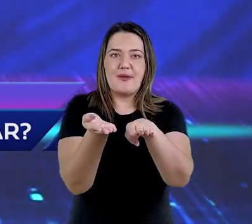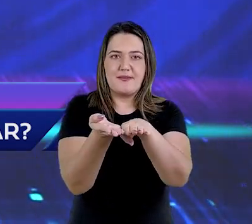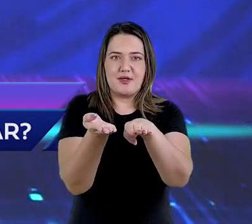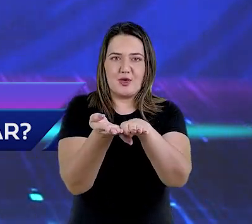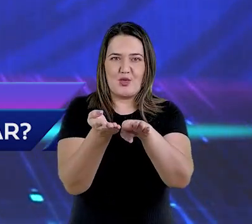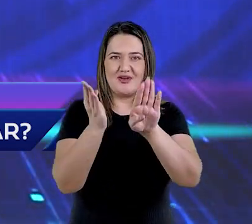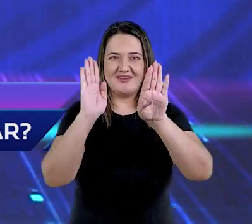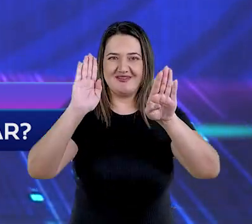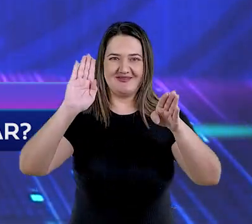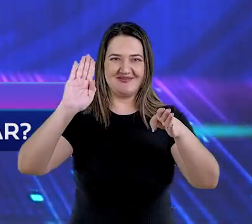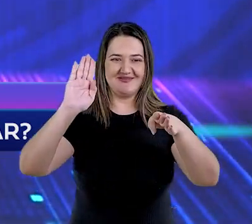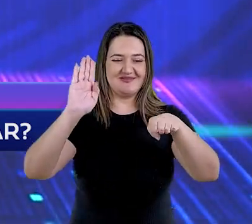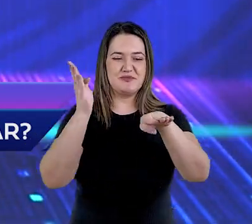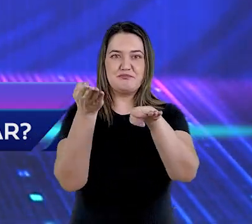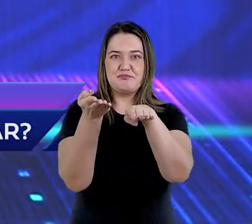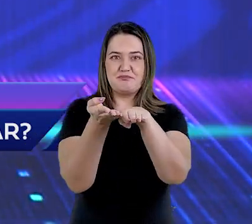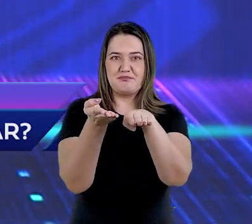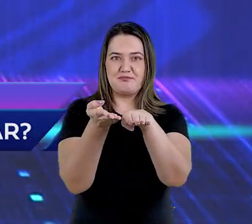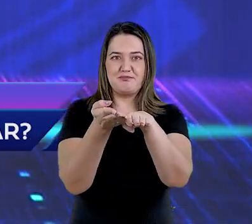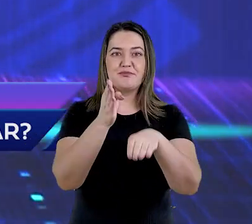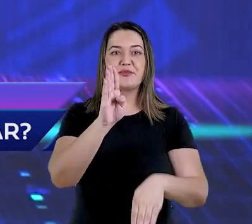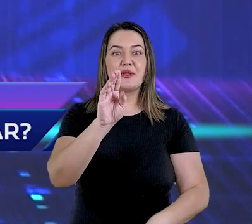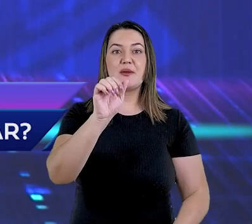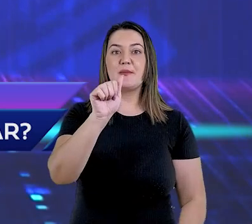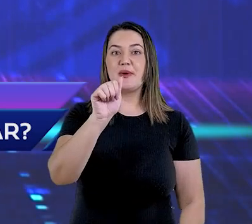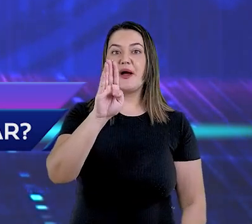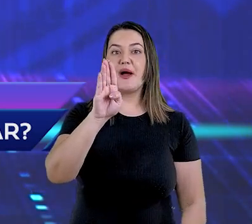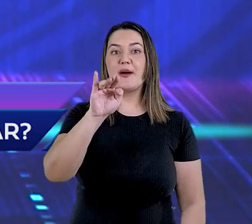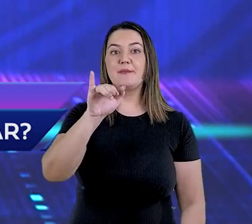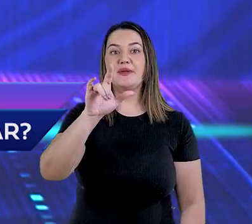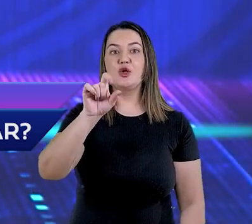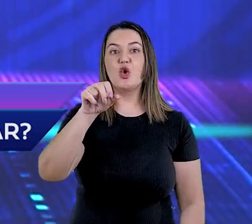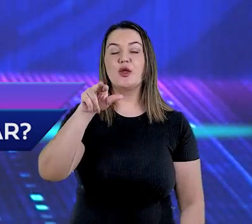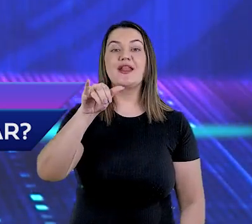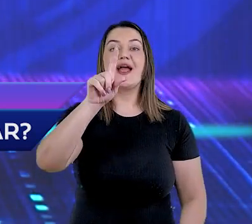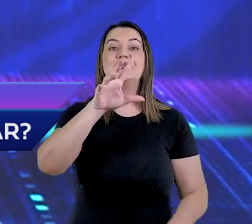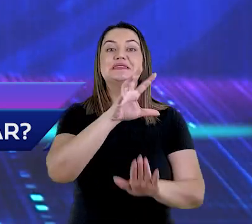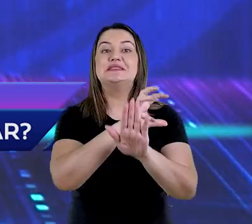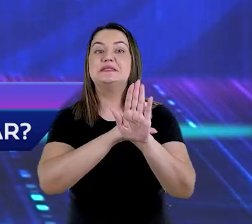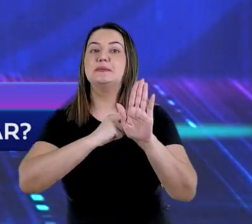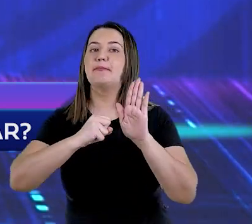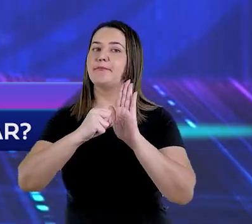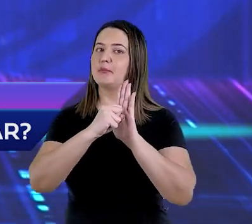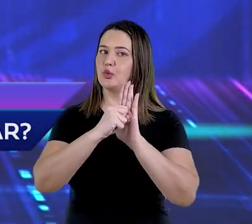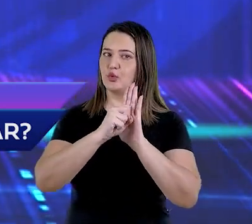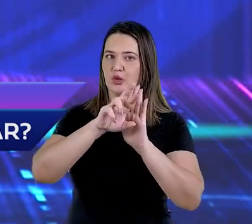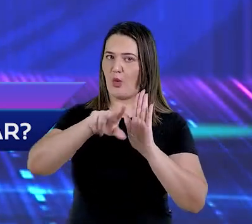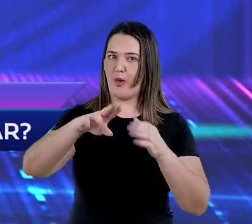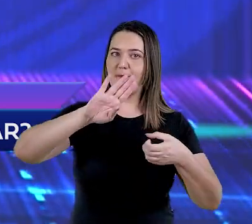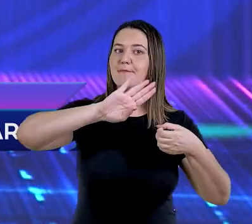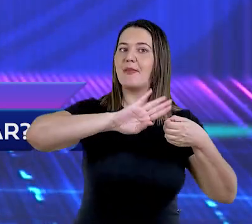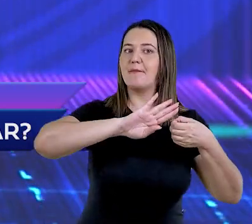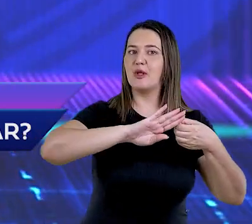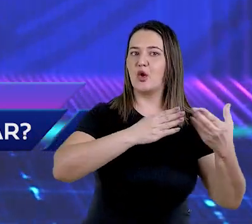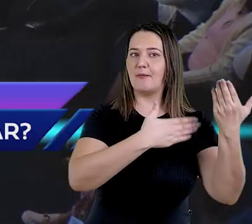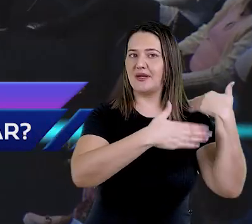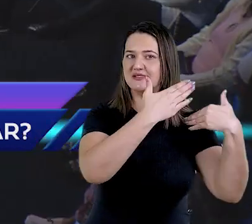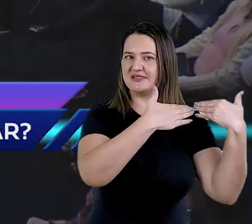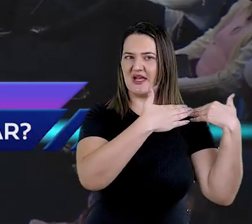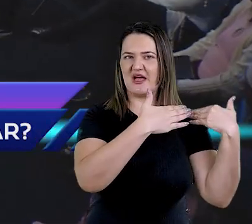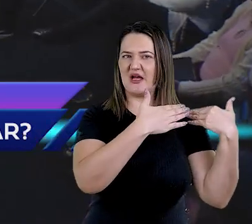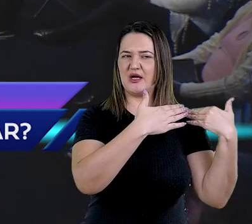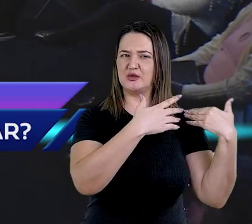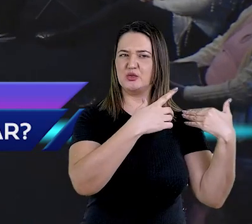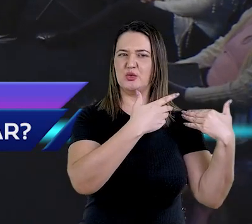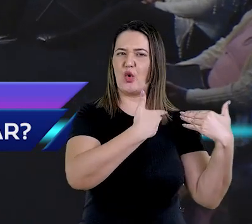o conteúdo dessa mensagem afeta a minha e a sua salvação. Nós sabemos,